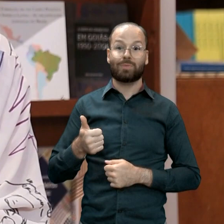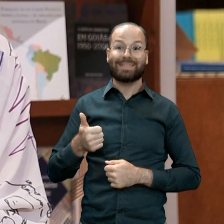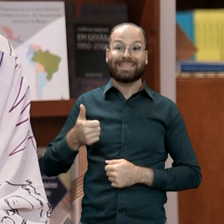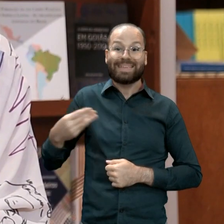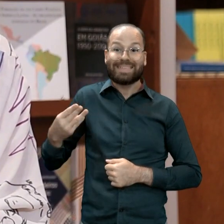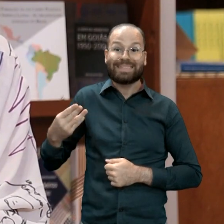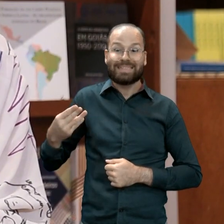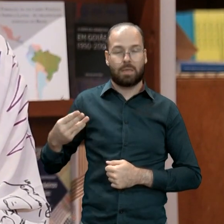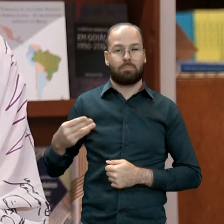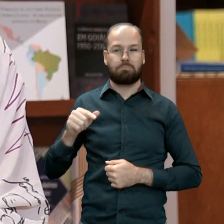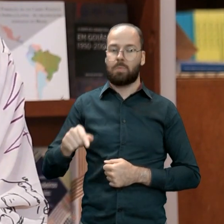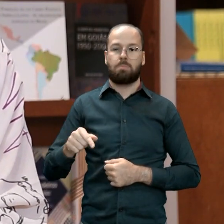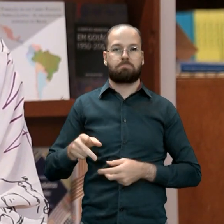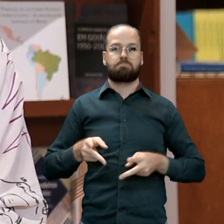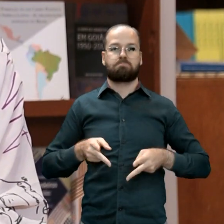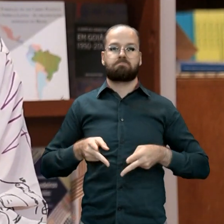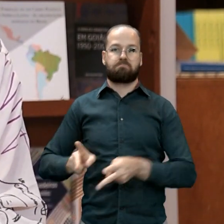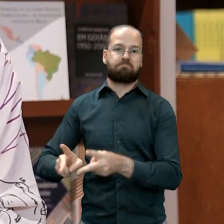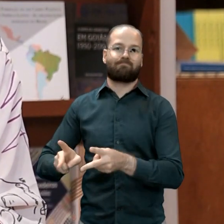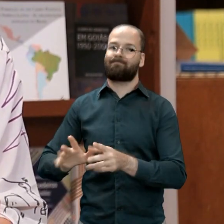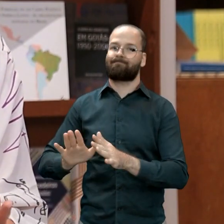teve continuidade devido à